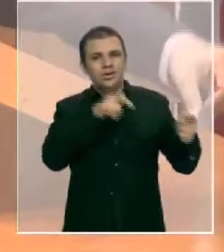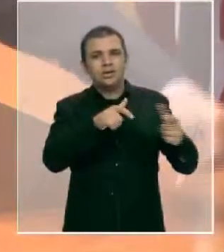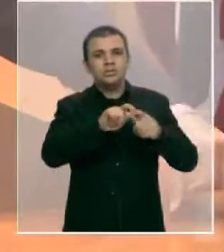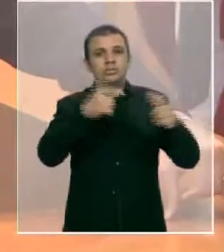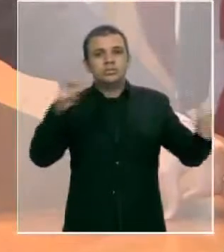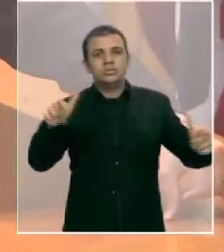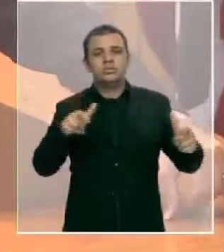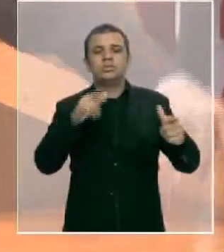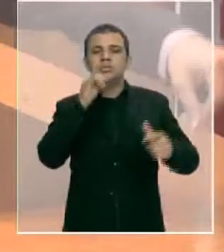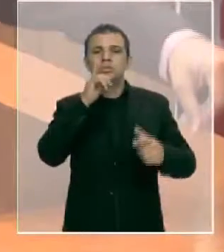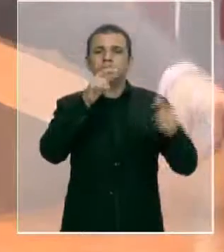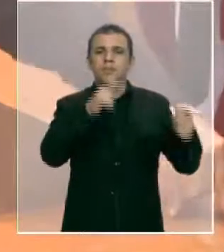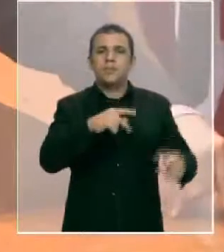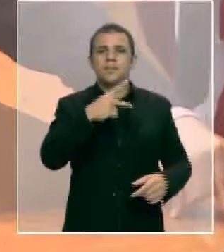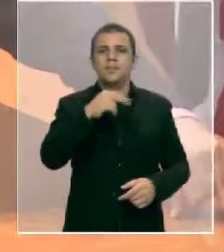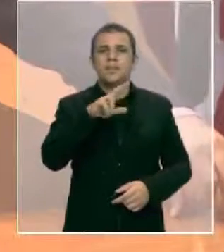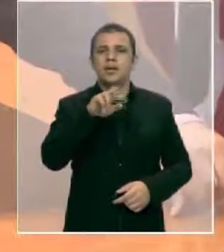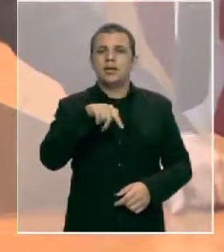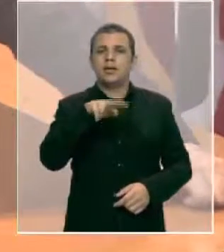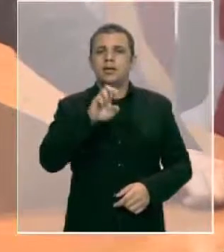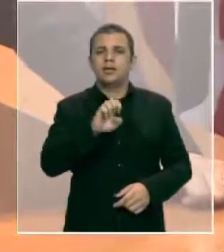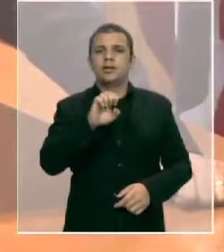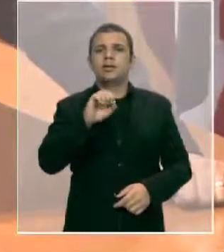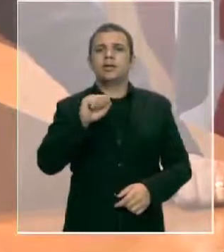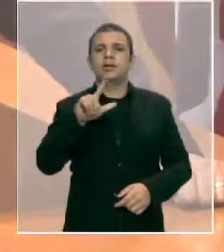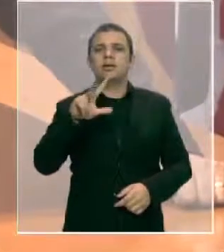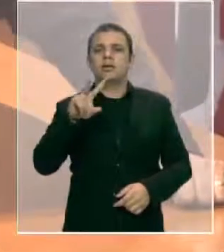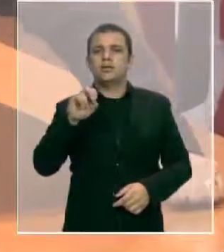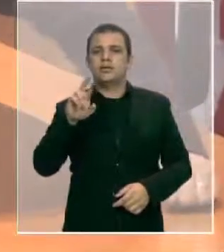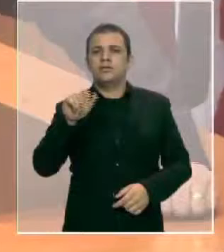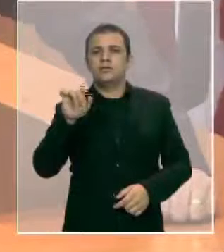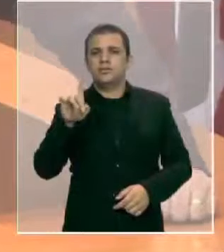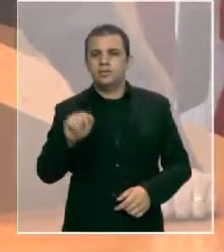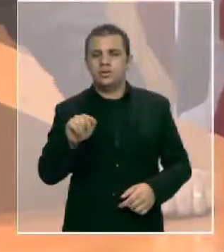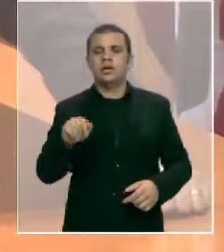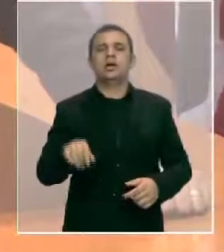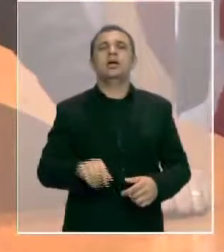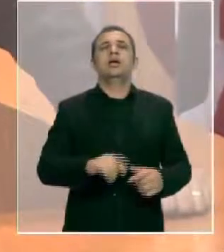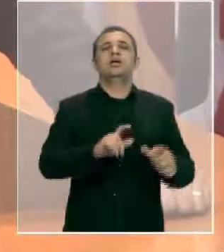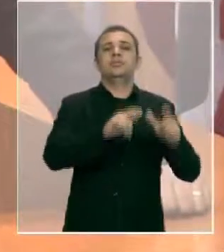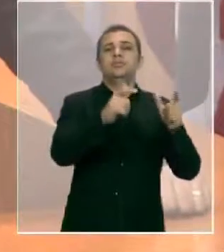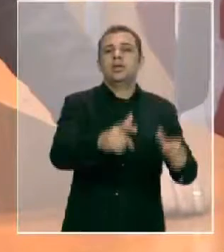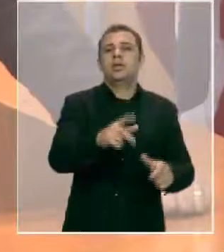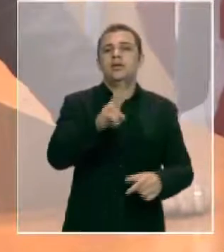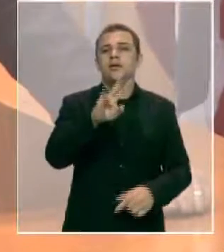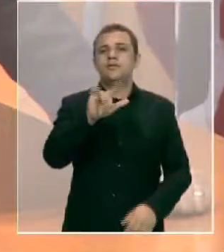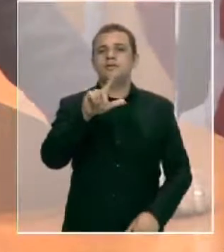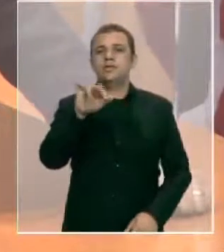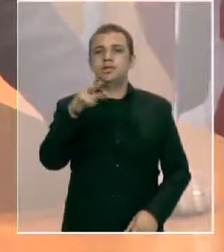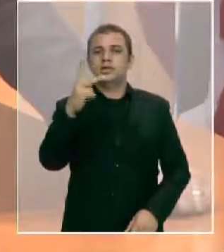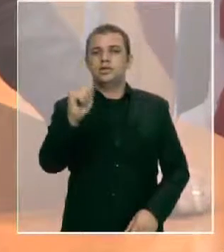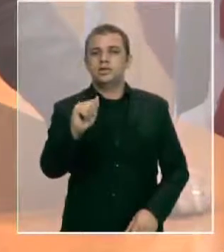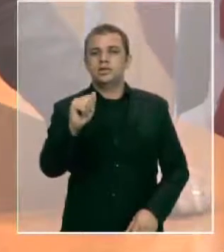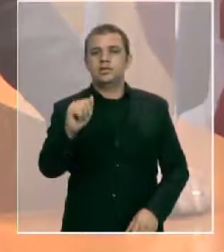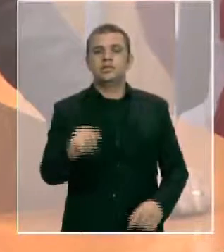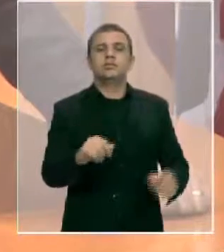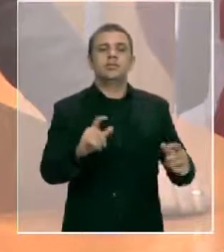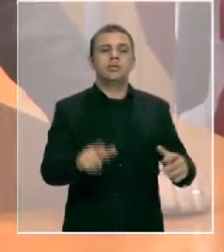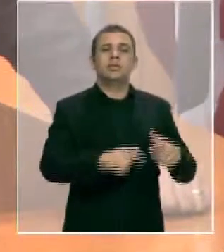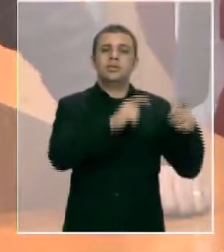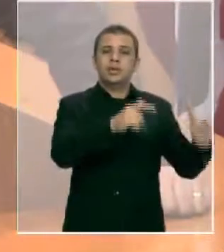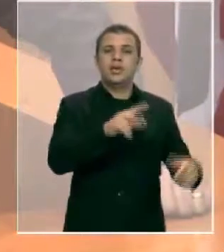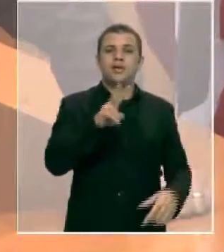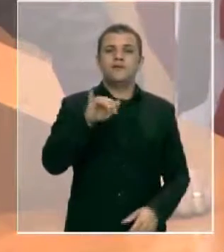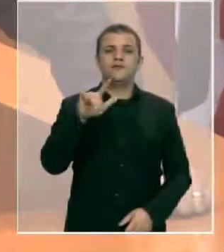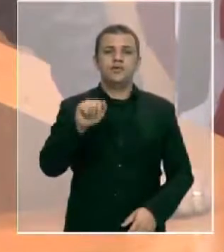há dificuldade na Vilinha, há dificuldade na Vila Vitória, em tantos outros bairros de Imperatriz,